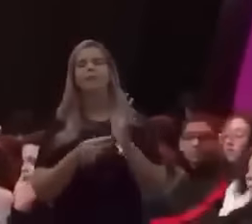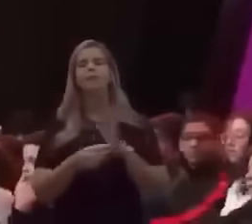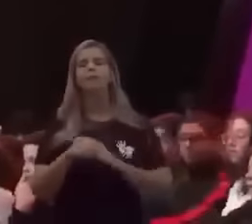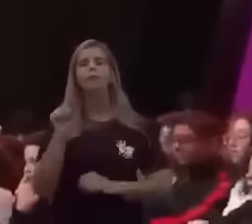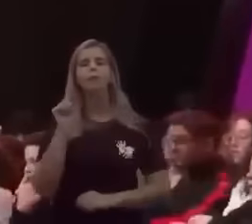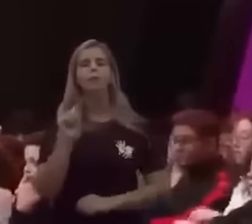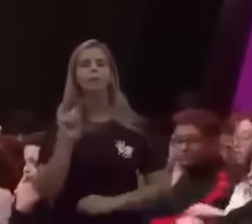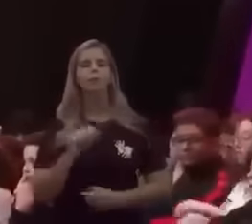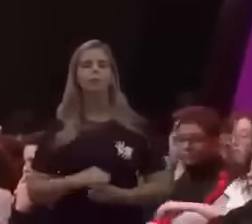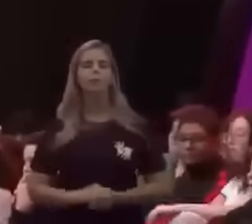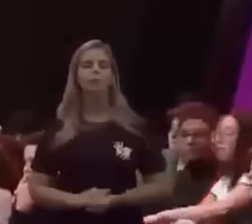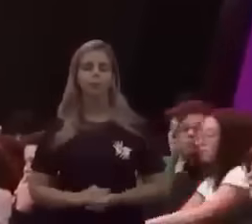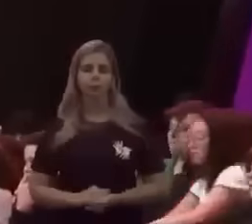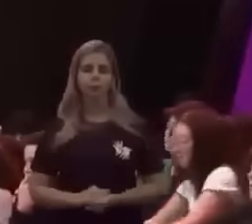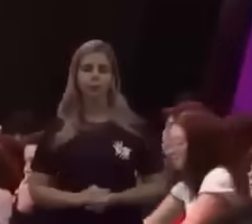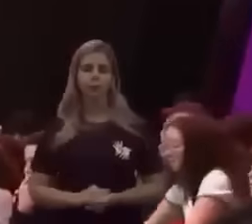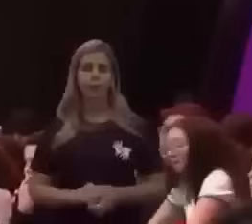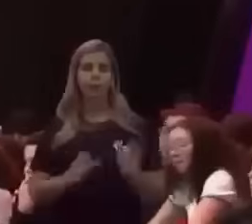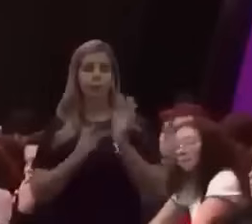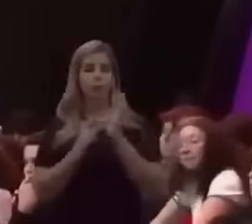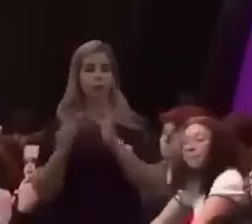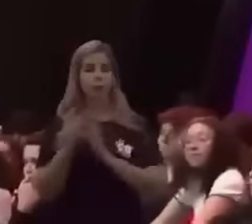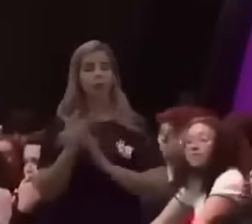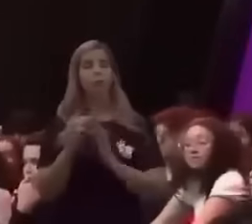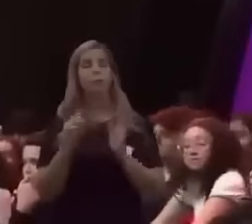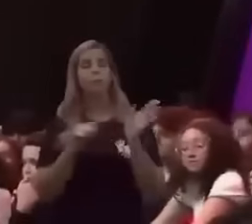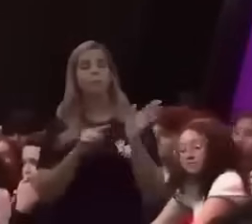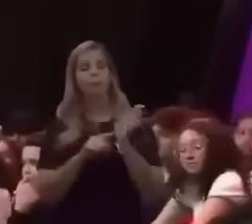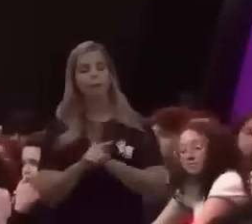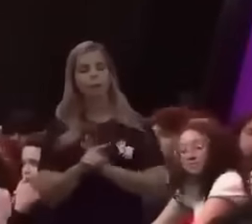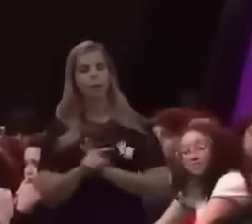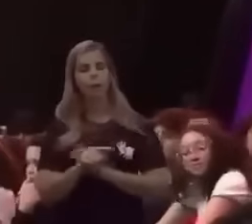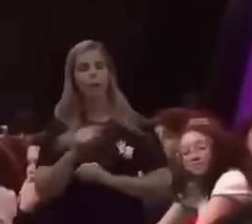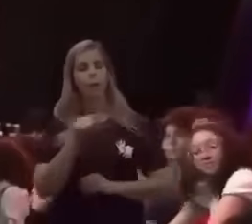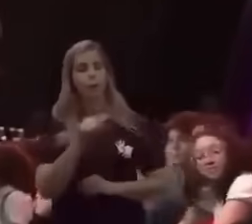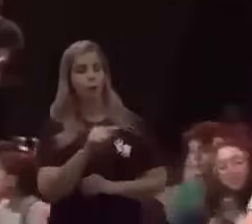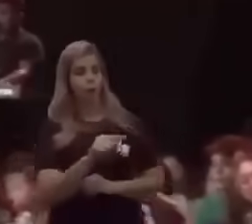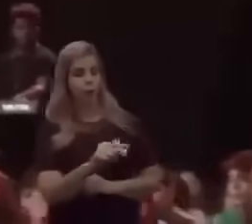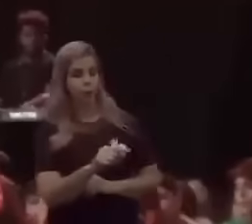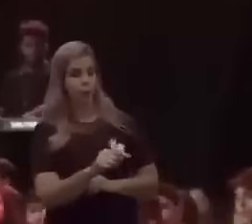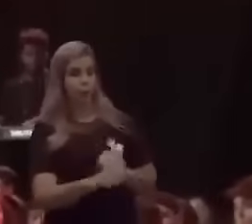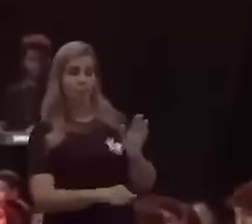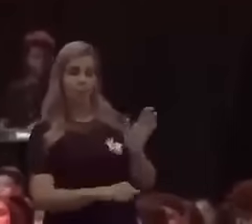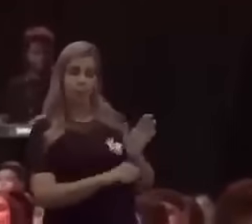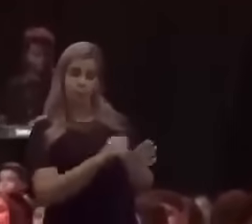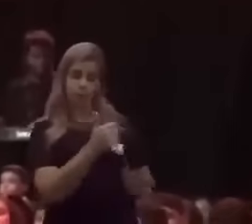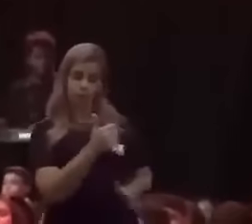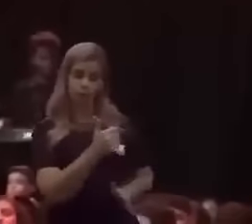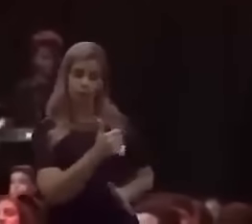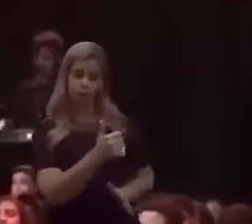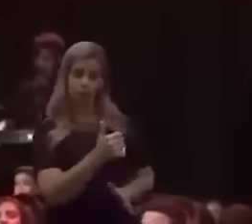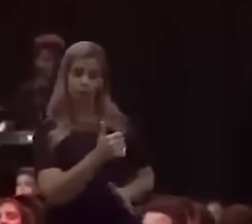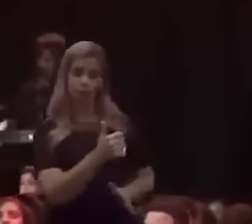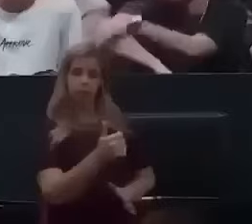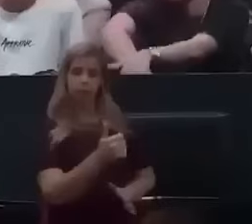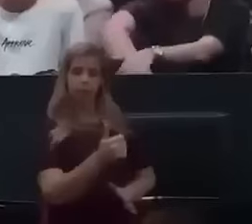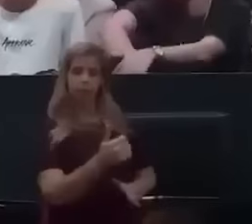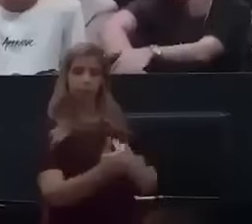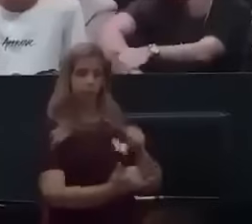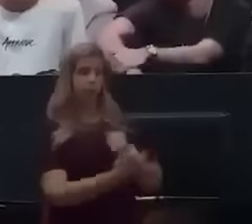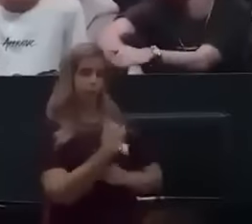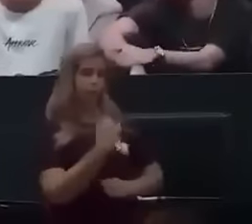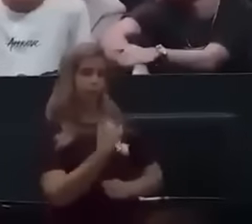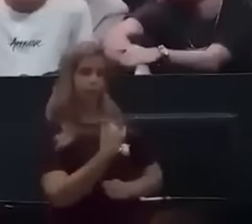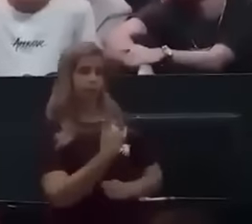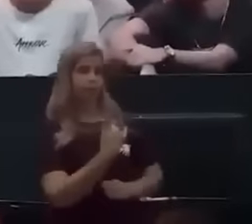isso? Jesus perguntou três vezes para dizer o seguinte: ô Pedro, você não me negou a primeira vez? A minha graça é suficiente para levantar